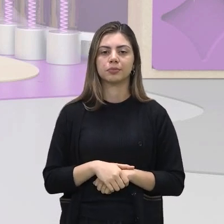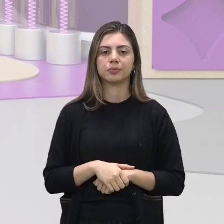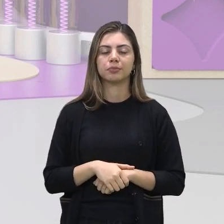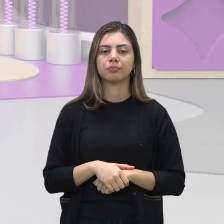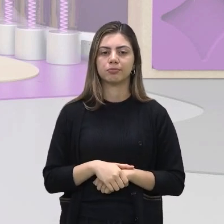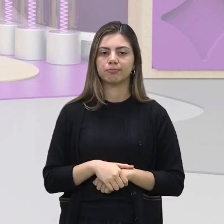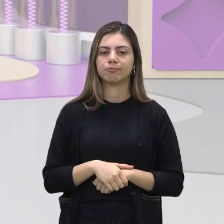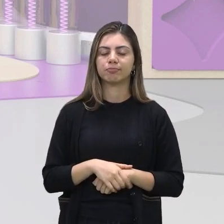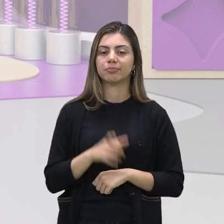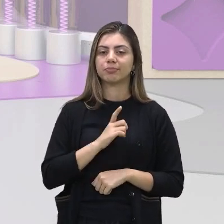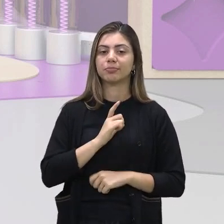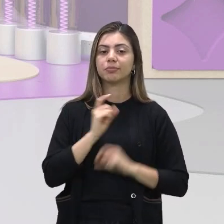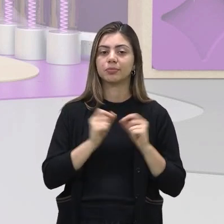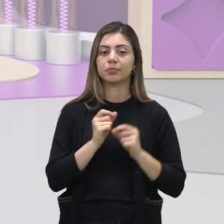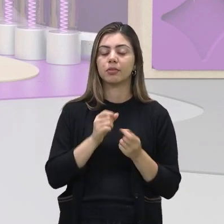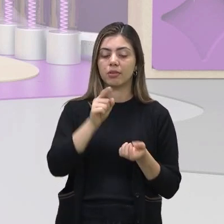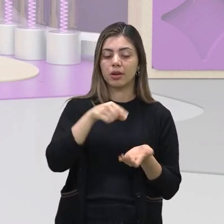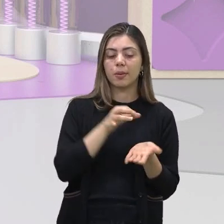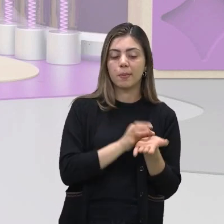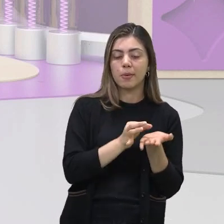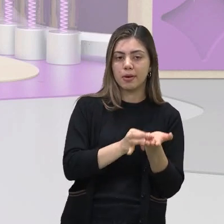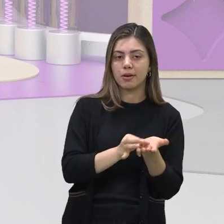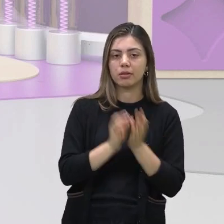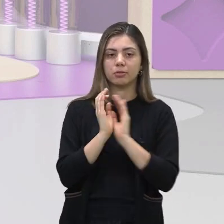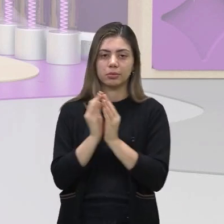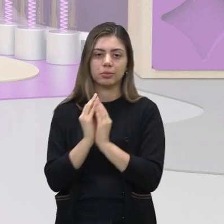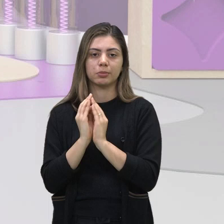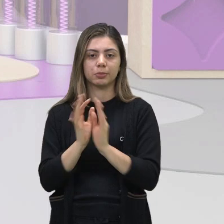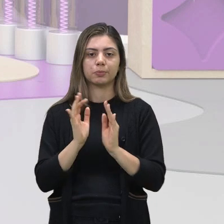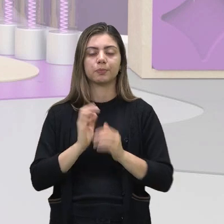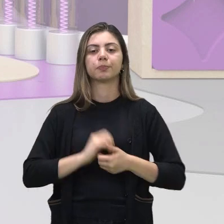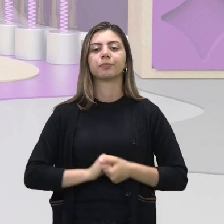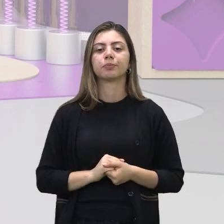Vejam só, nós temos aí a moeda e o dado.